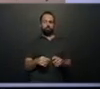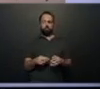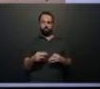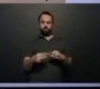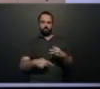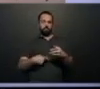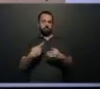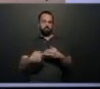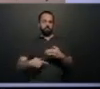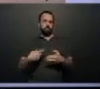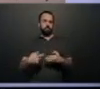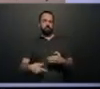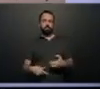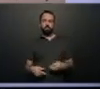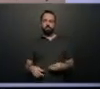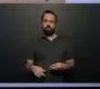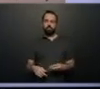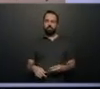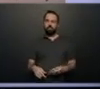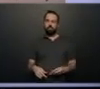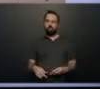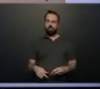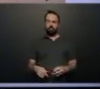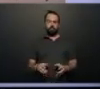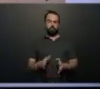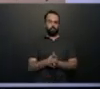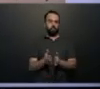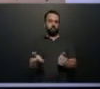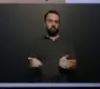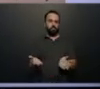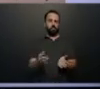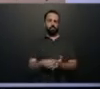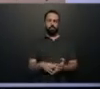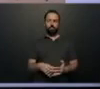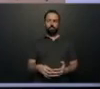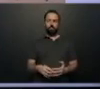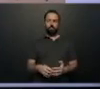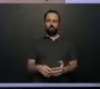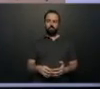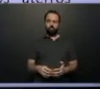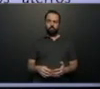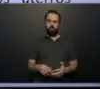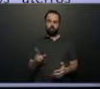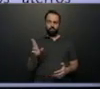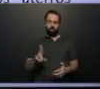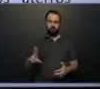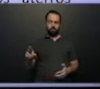os cartões de papel reciclado, cadernos, que é bastante usado hoje em dia.